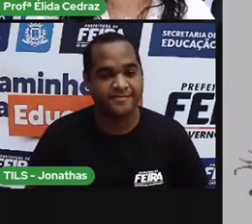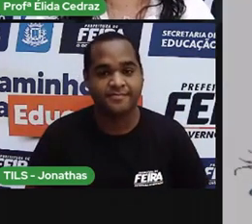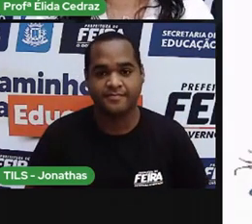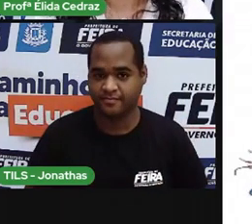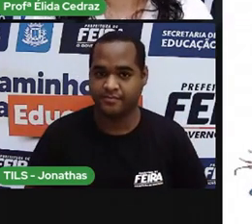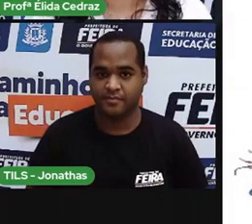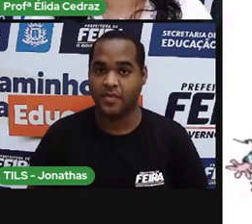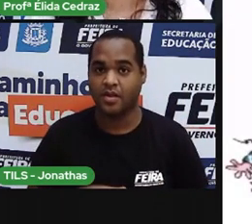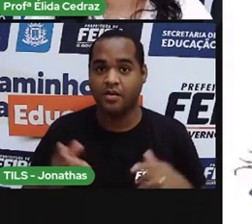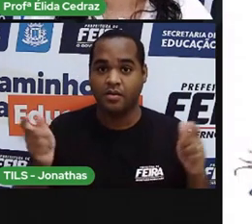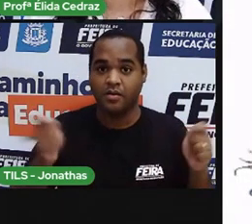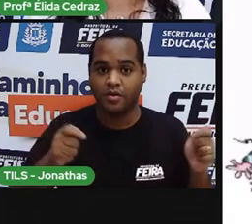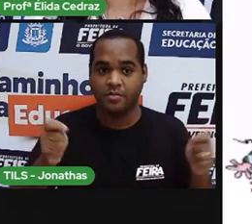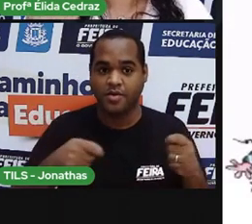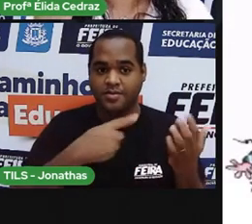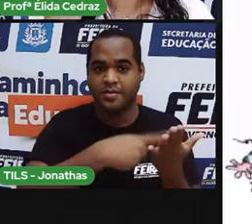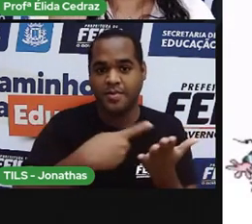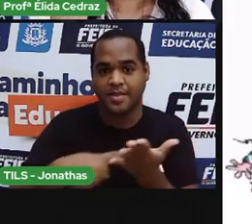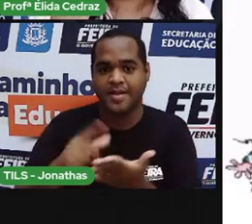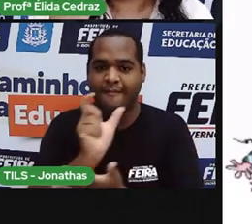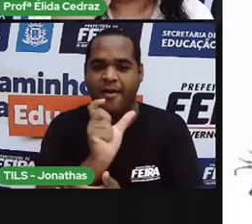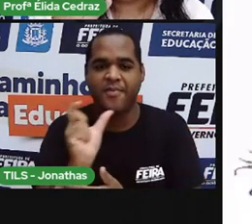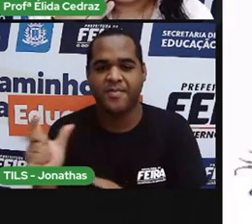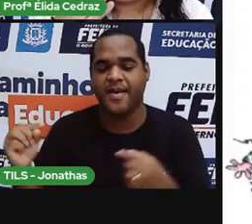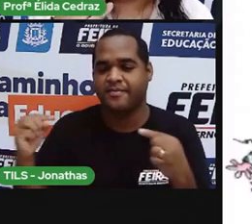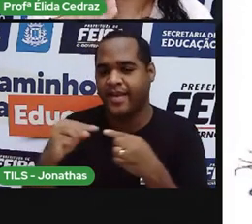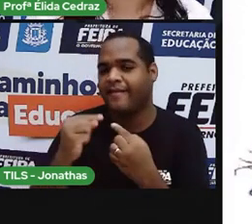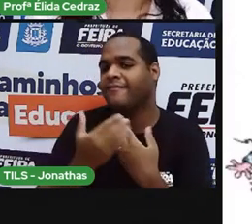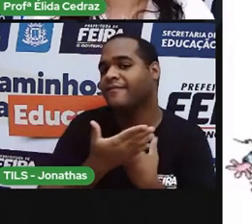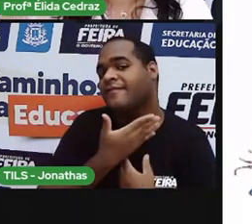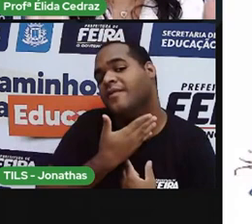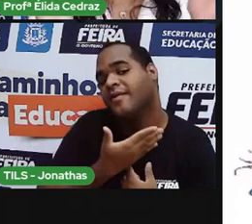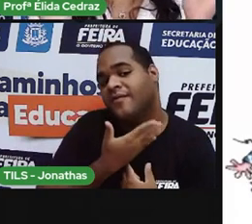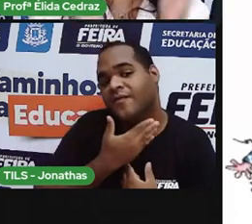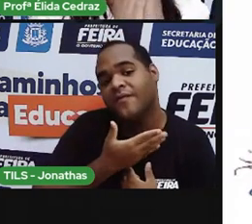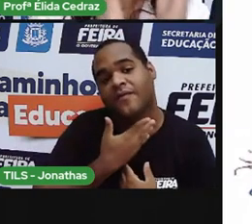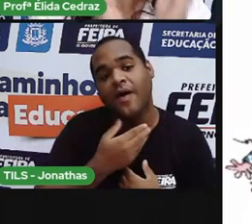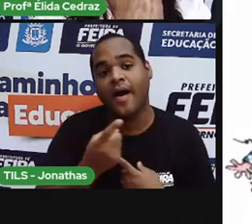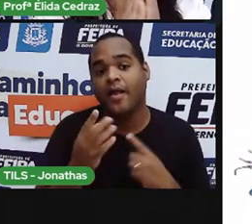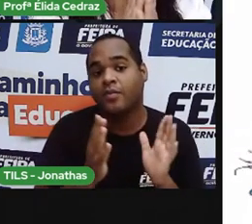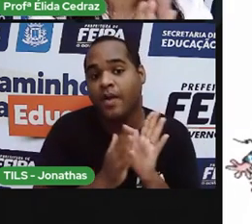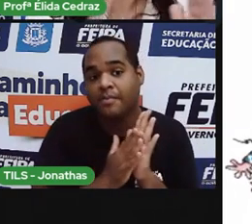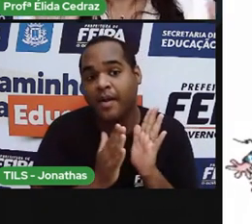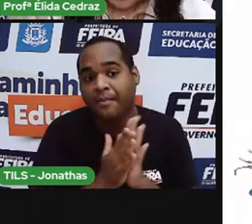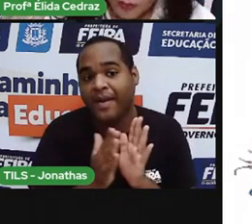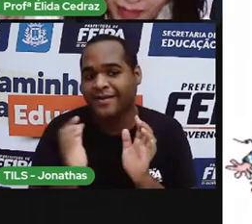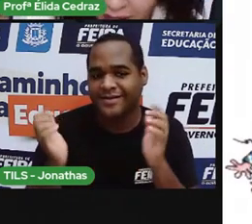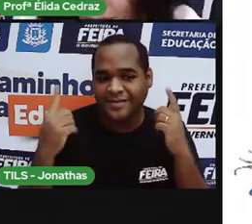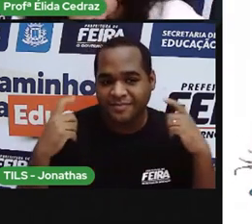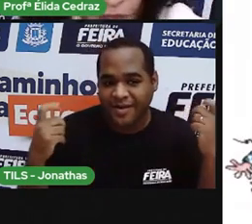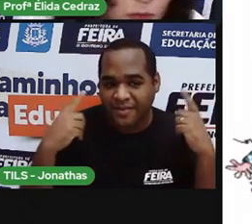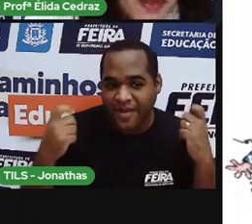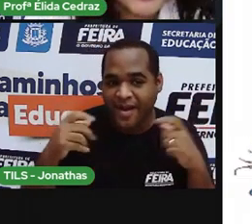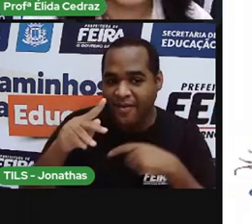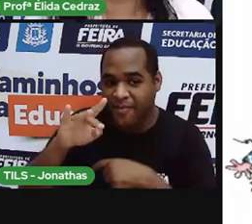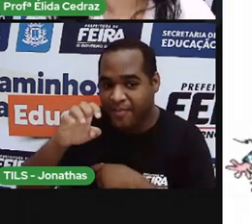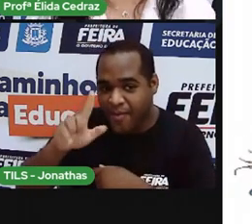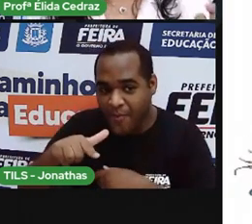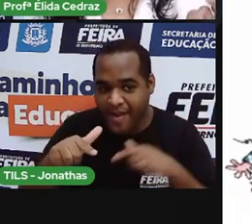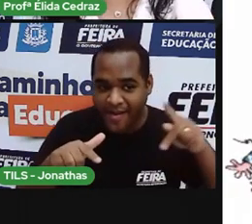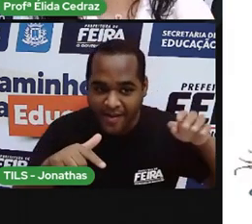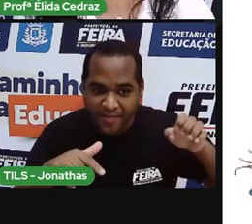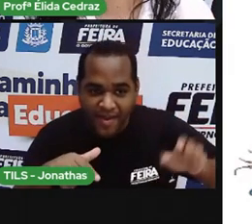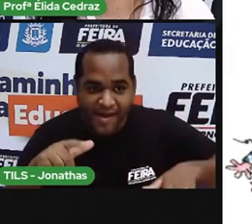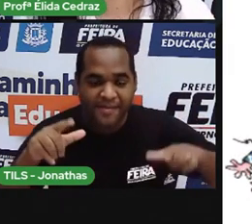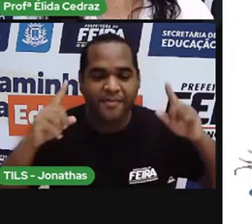Podemos marcar o ritmo das cantigas com a nossa voz, com bater das mãos, com bater dos pés